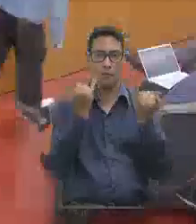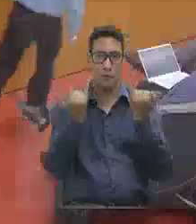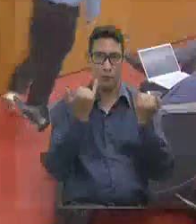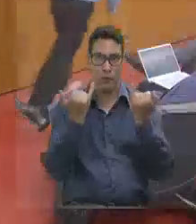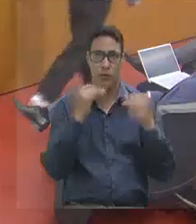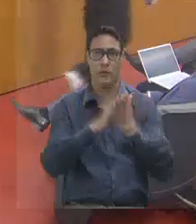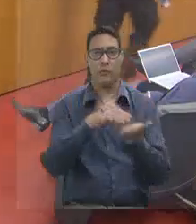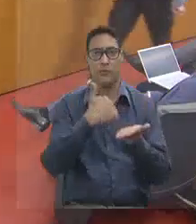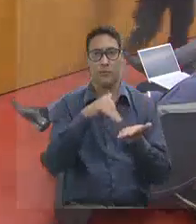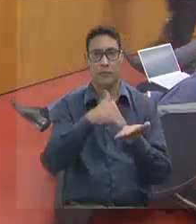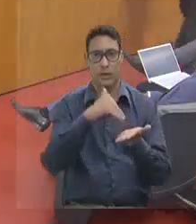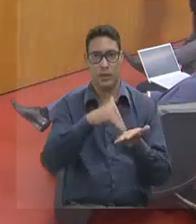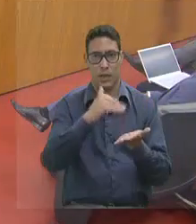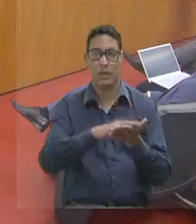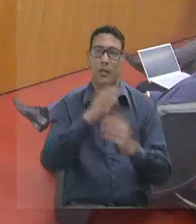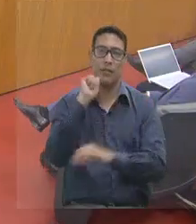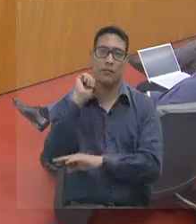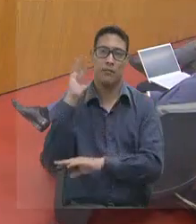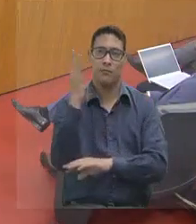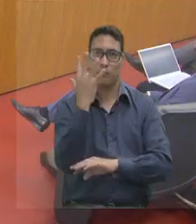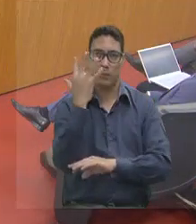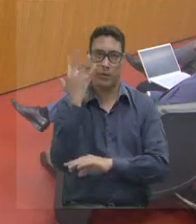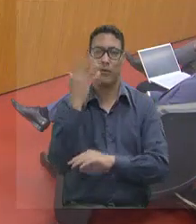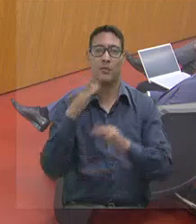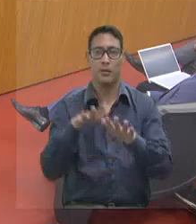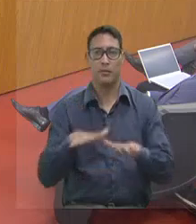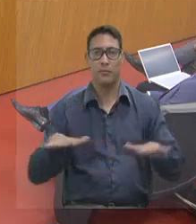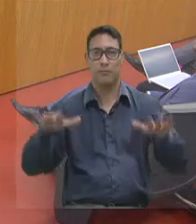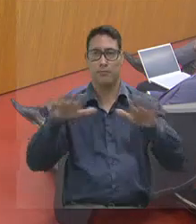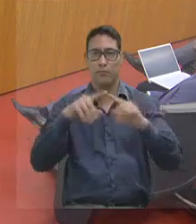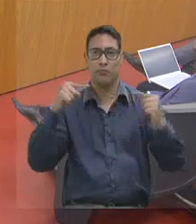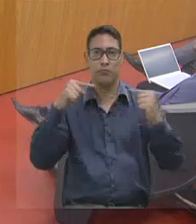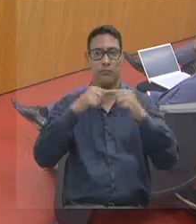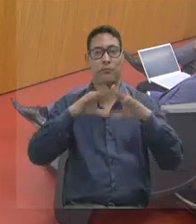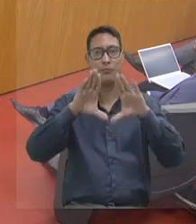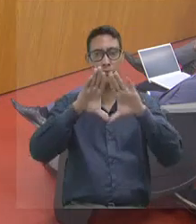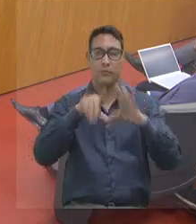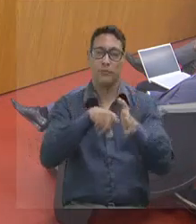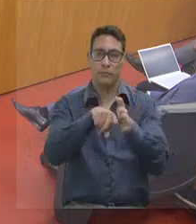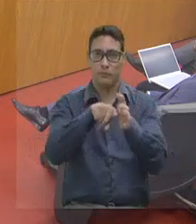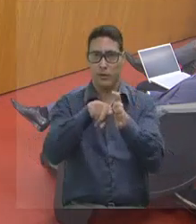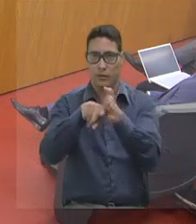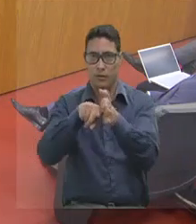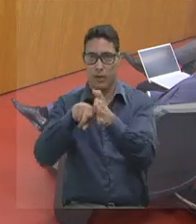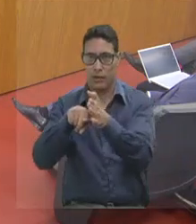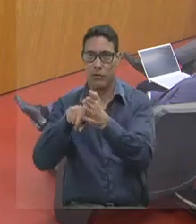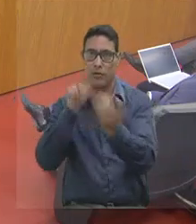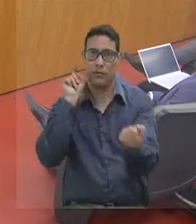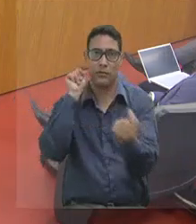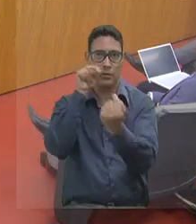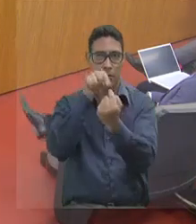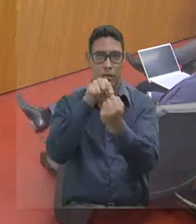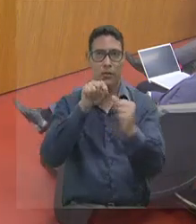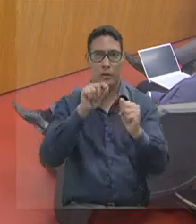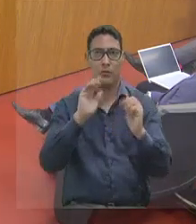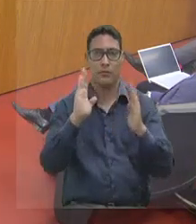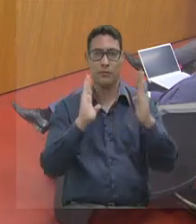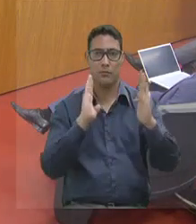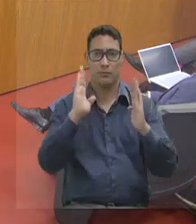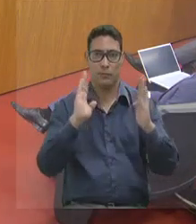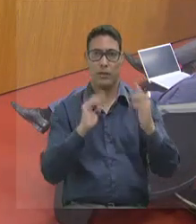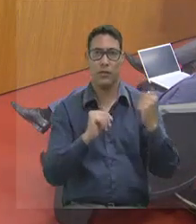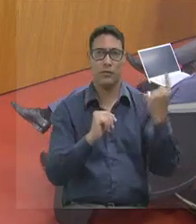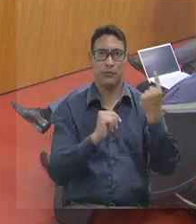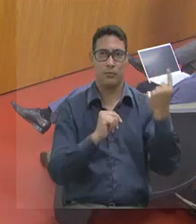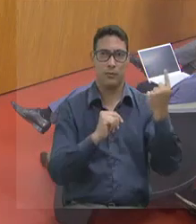de Meio Ambiente sustentável no ano da Assembleia fiscaliza prestação de contas considerando o período de Primeiro